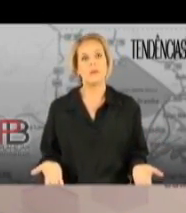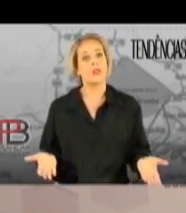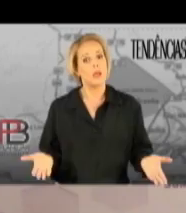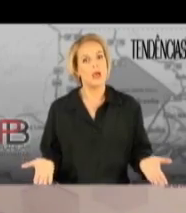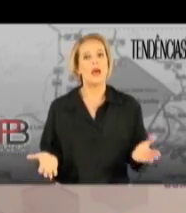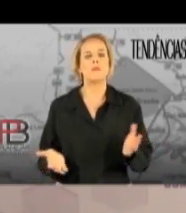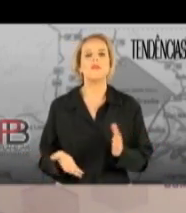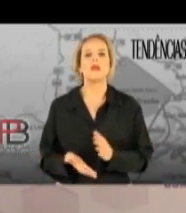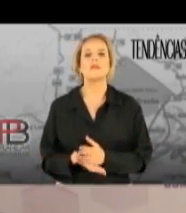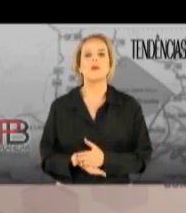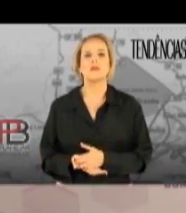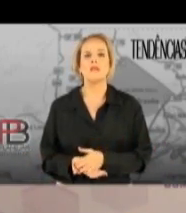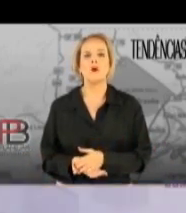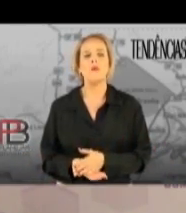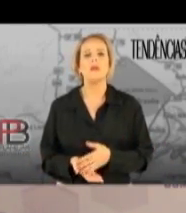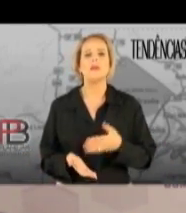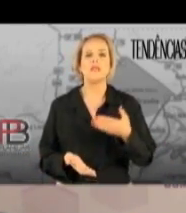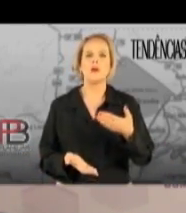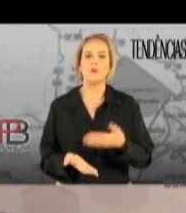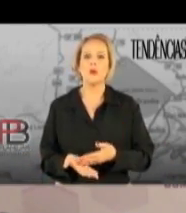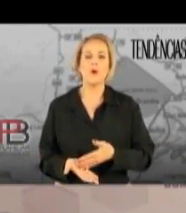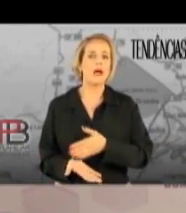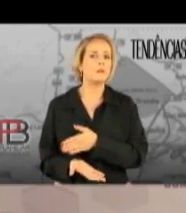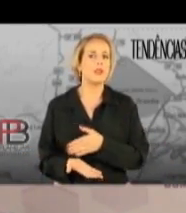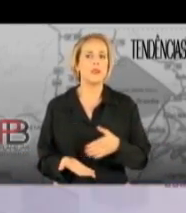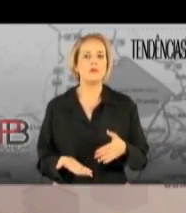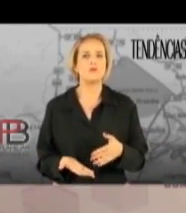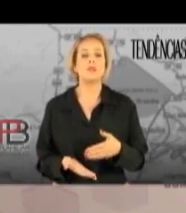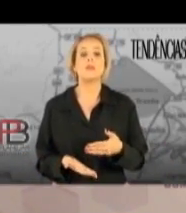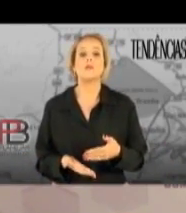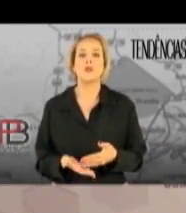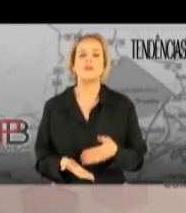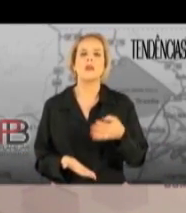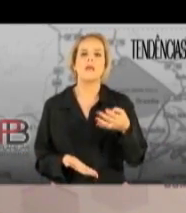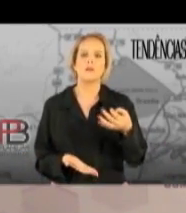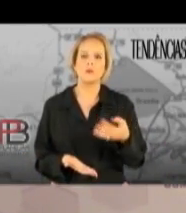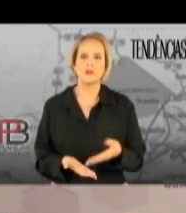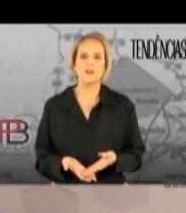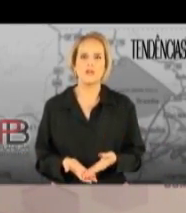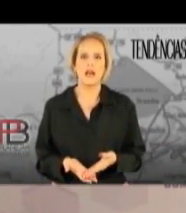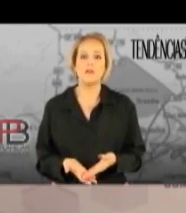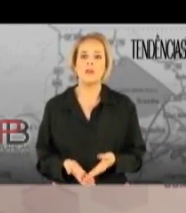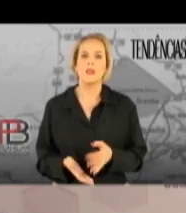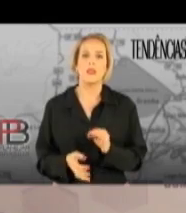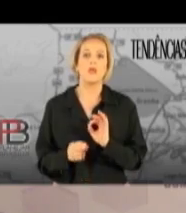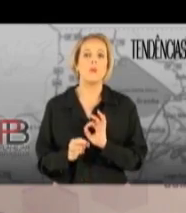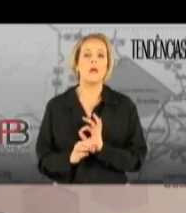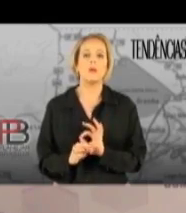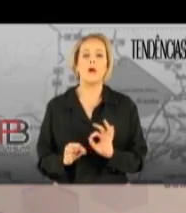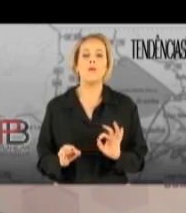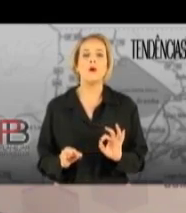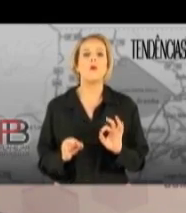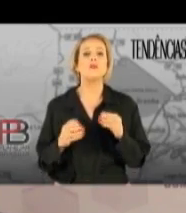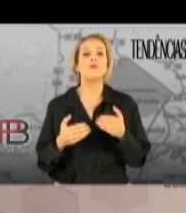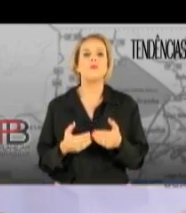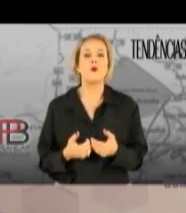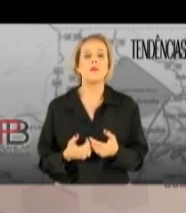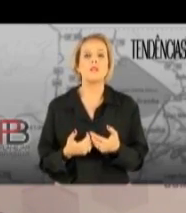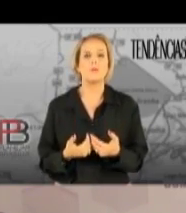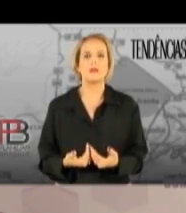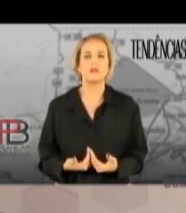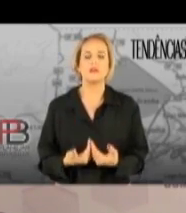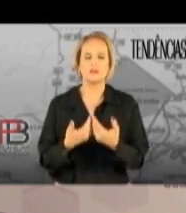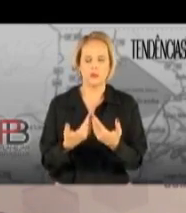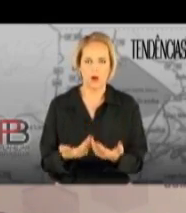noite. A mediação aceitou e se reuniu rapidamente com os assessores dos candidatos em uma reunião onde